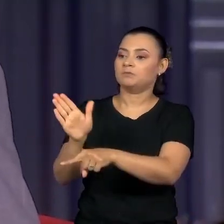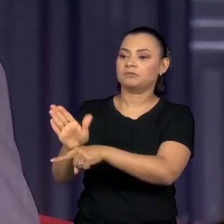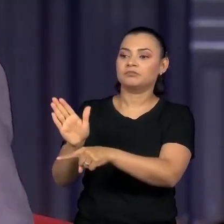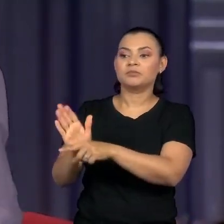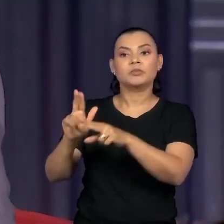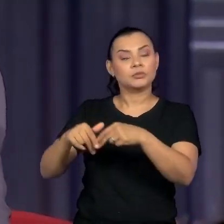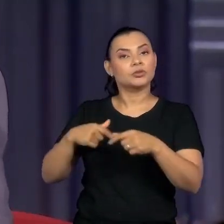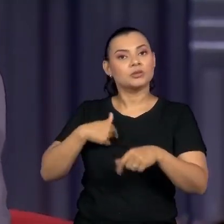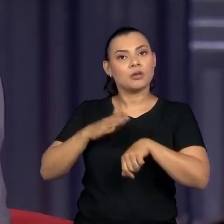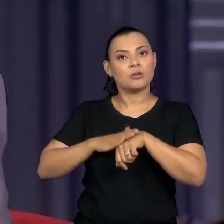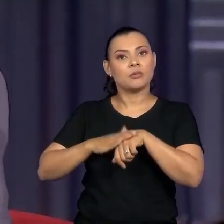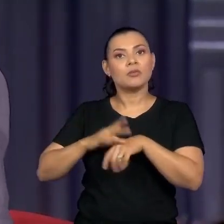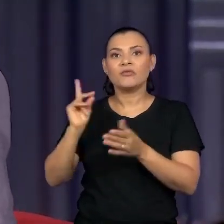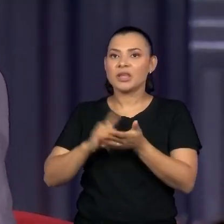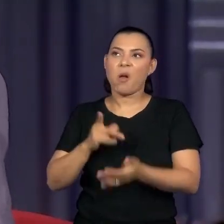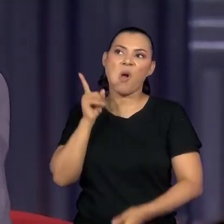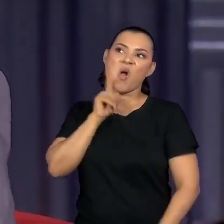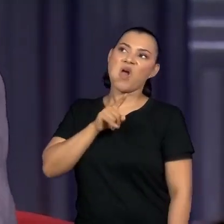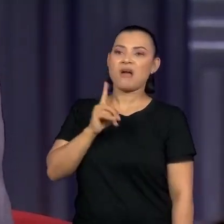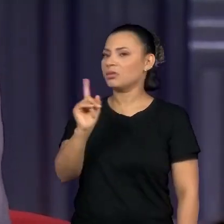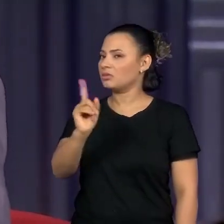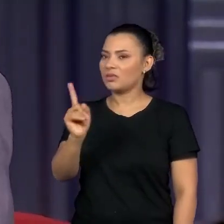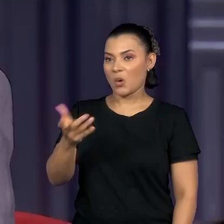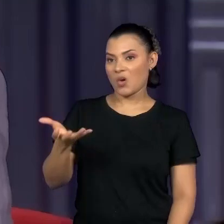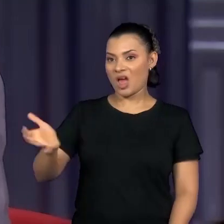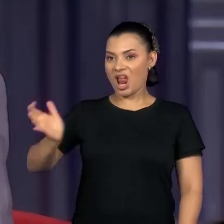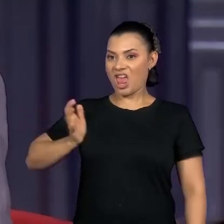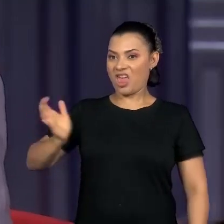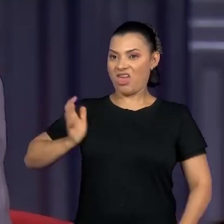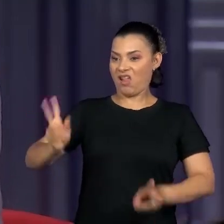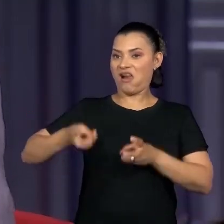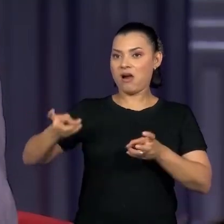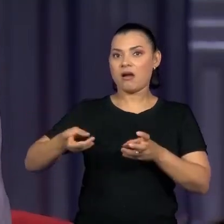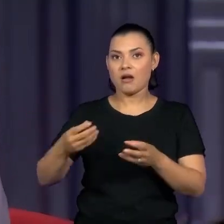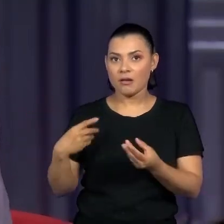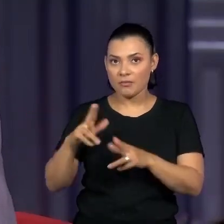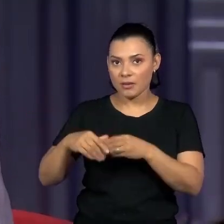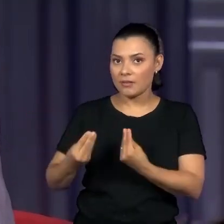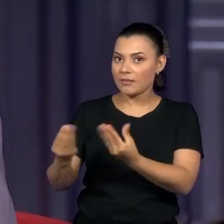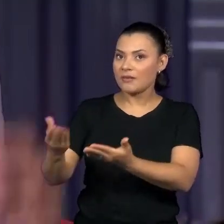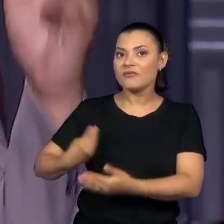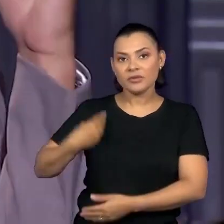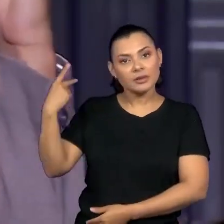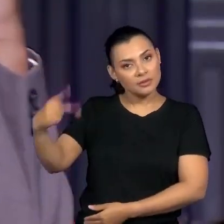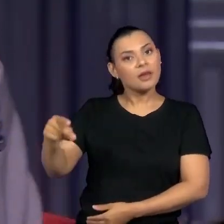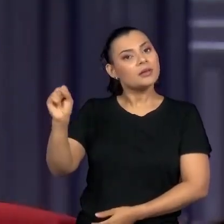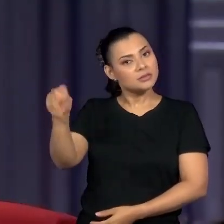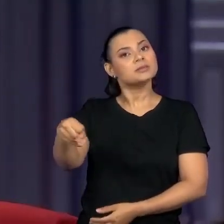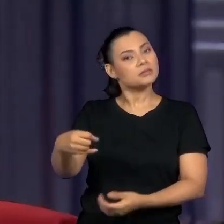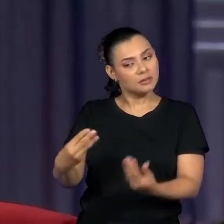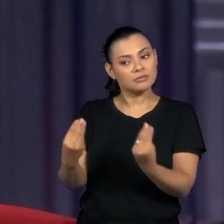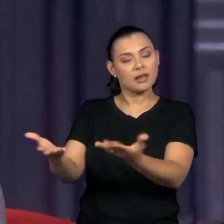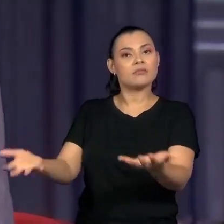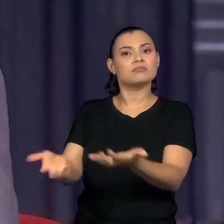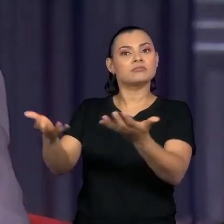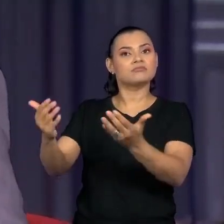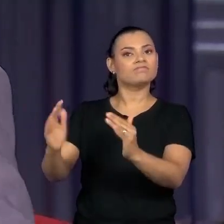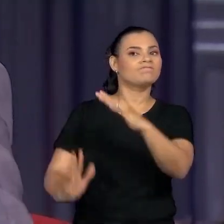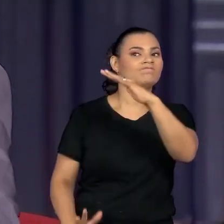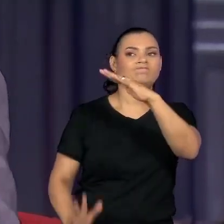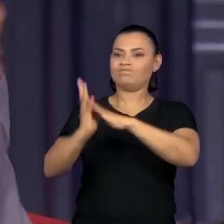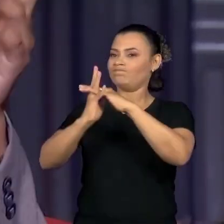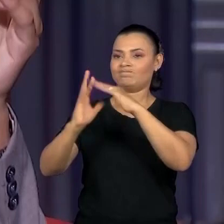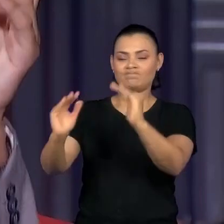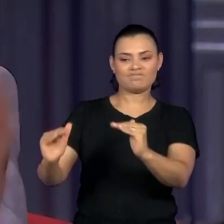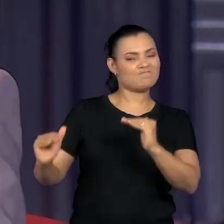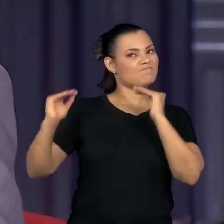é um dos motivos, eu não vou ser hipócrita pra dizer, que eu quero ficar ricão, tá ligado? Pra dar uma vida a ela assim de Sim, foda. Muito